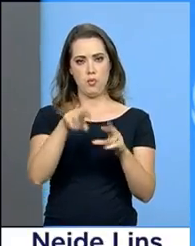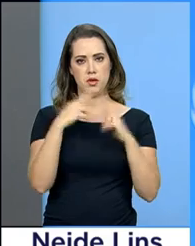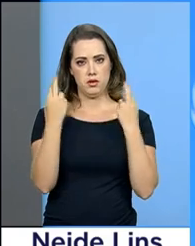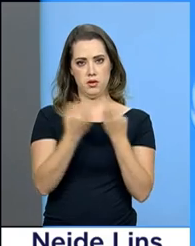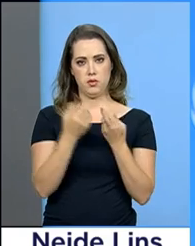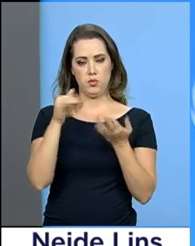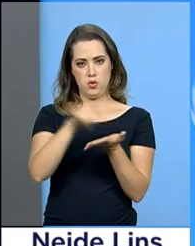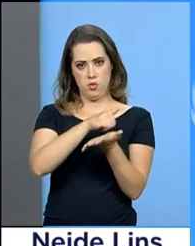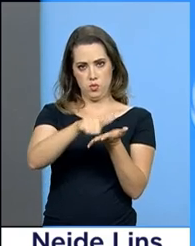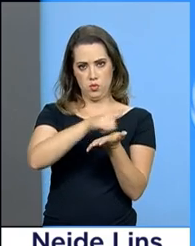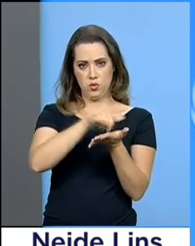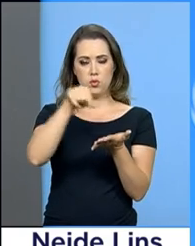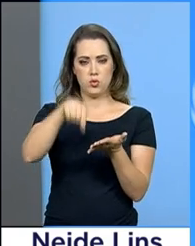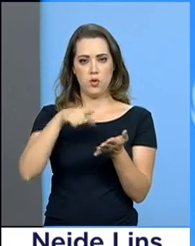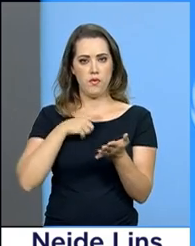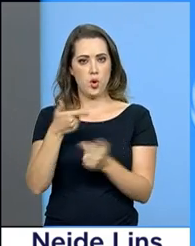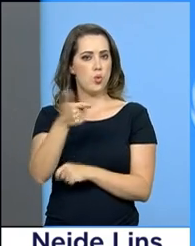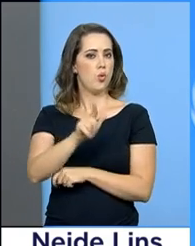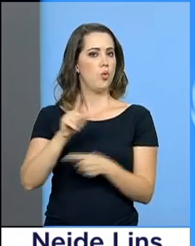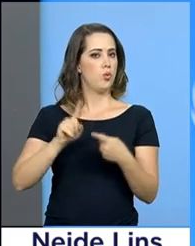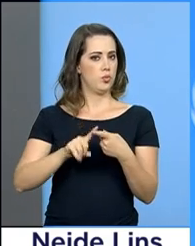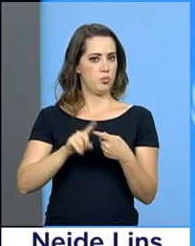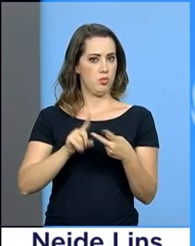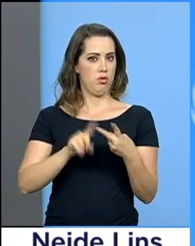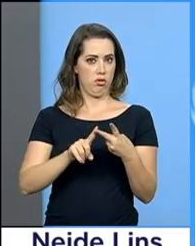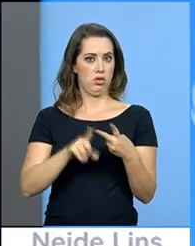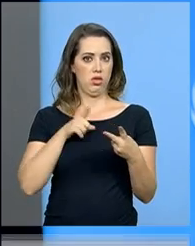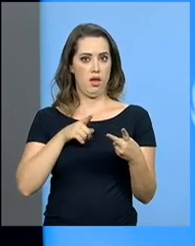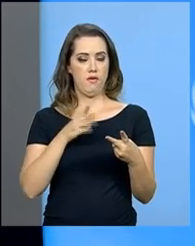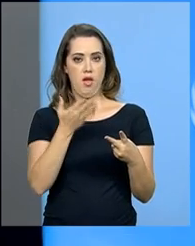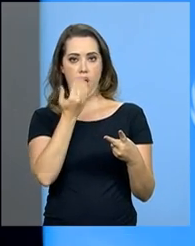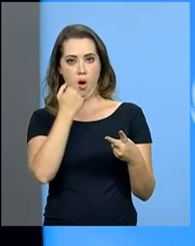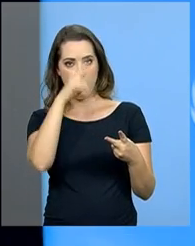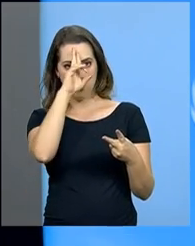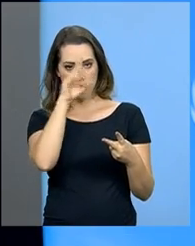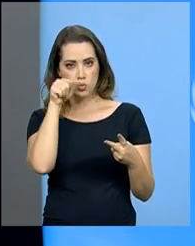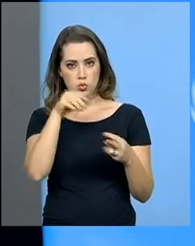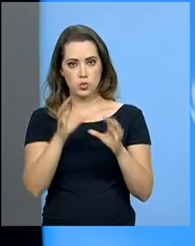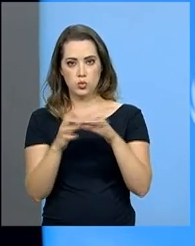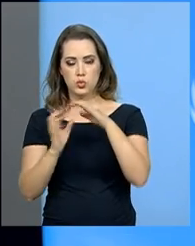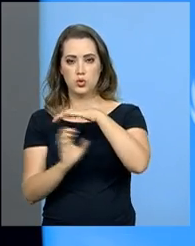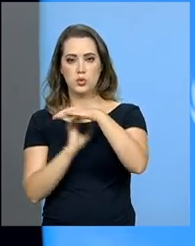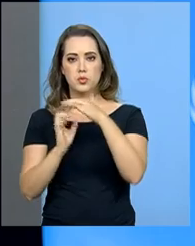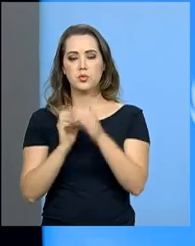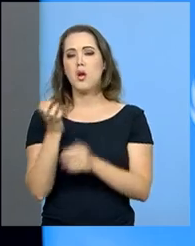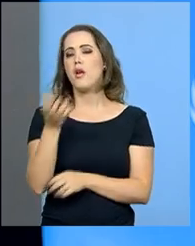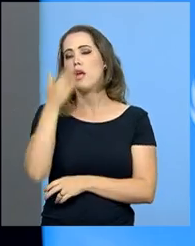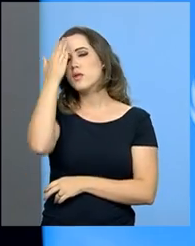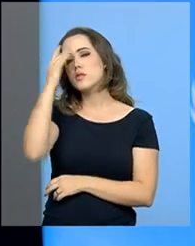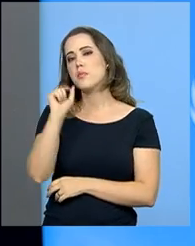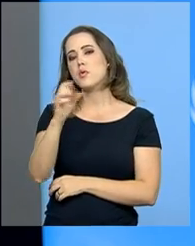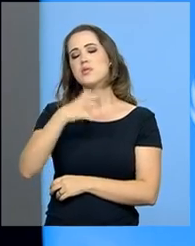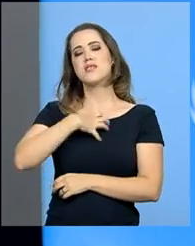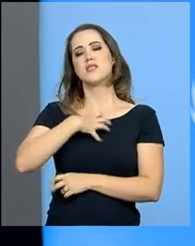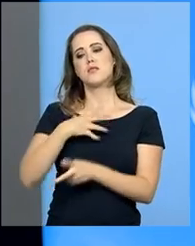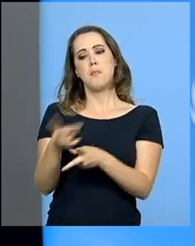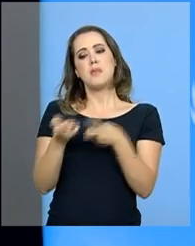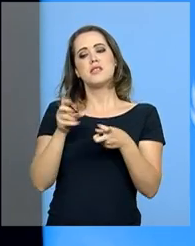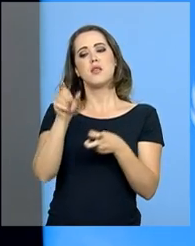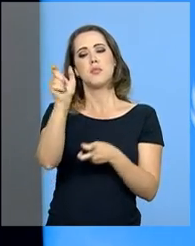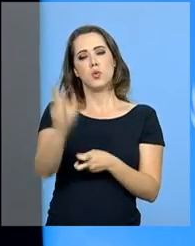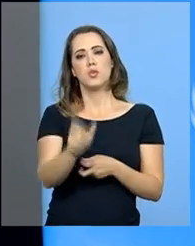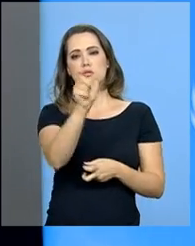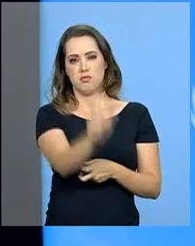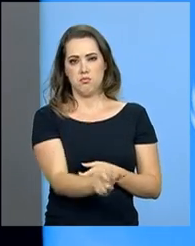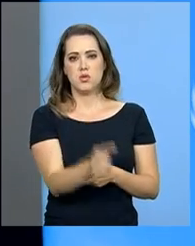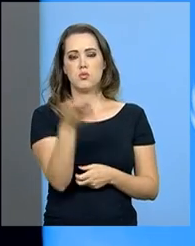nova york ontem o senhor participou de um almoço com empresários eu queria saber o que o senhor sentiu desses empresários com relação